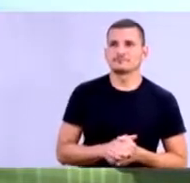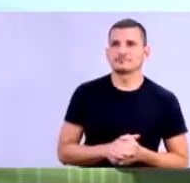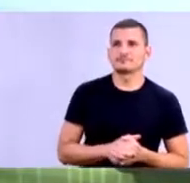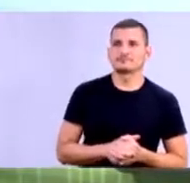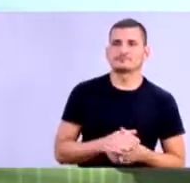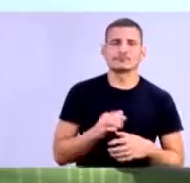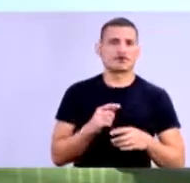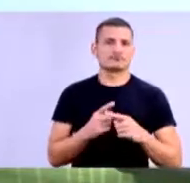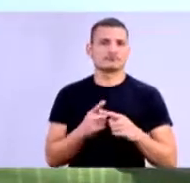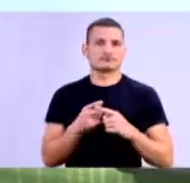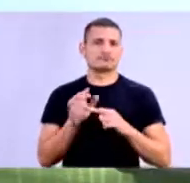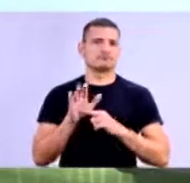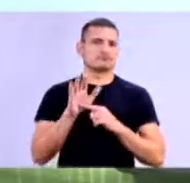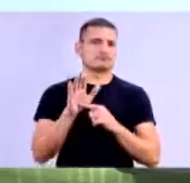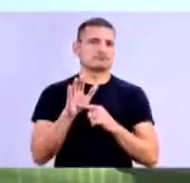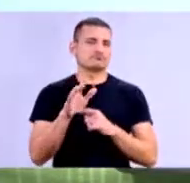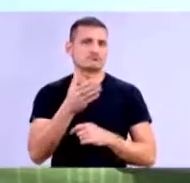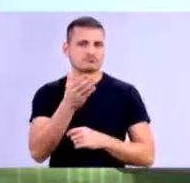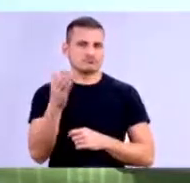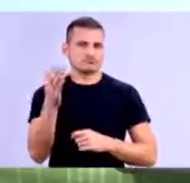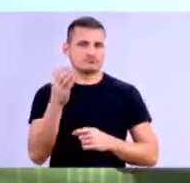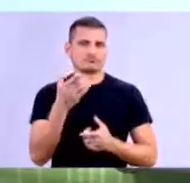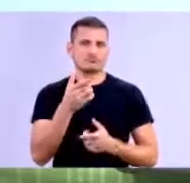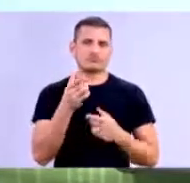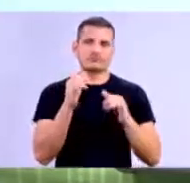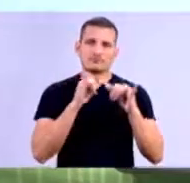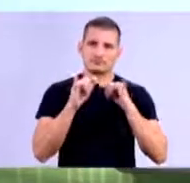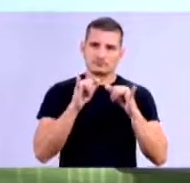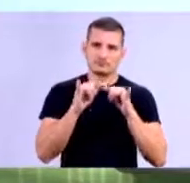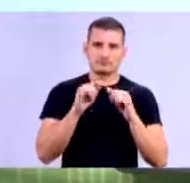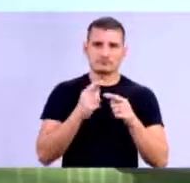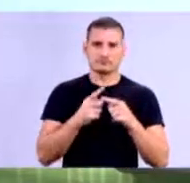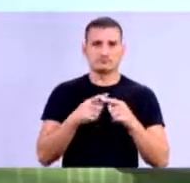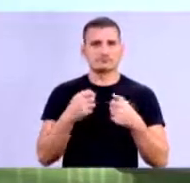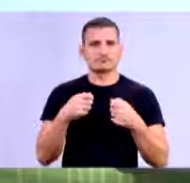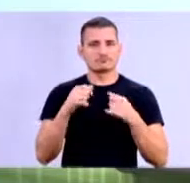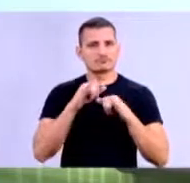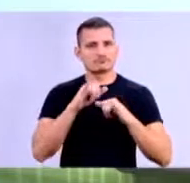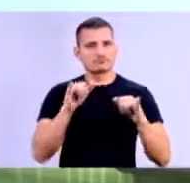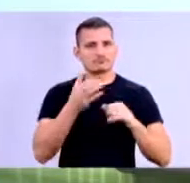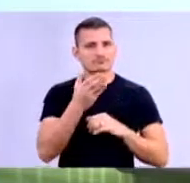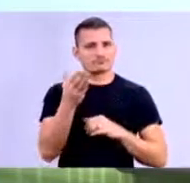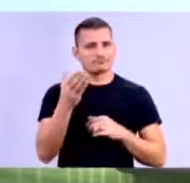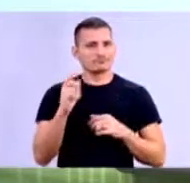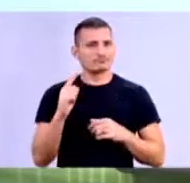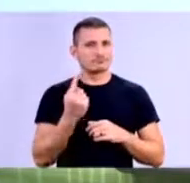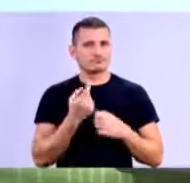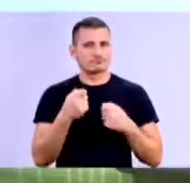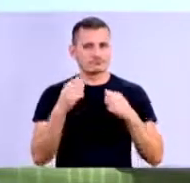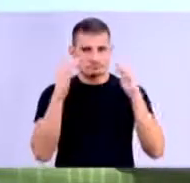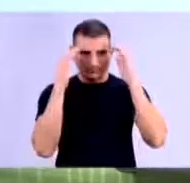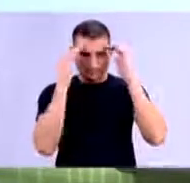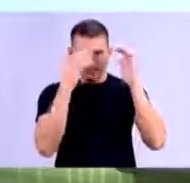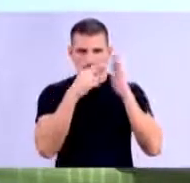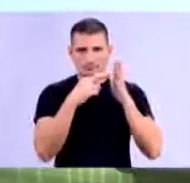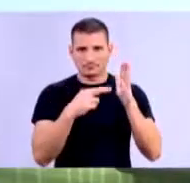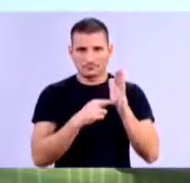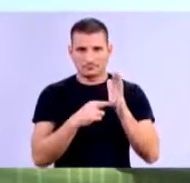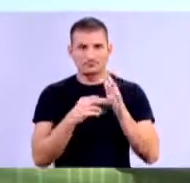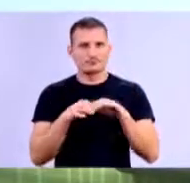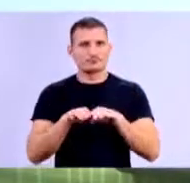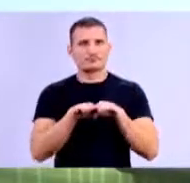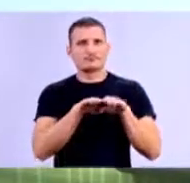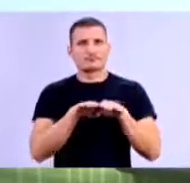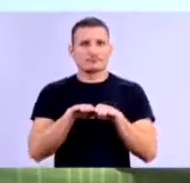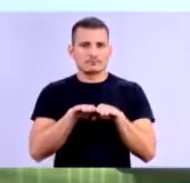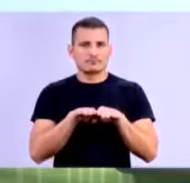de informação para você, porque nós temos que te falar que também temos que seguir regras, um padrão